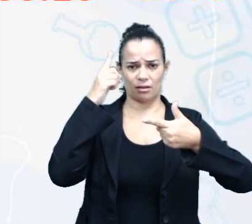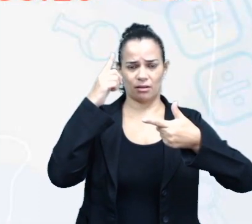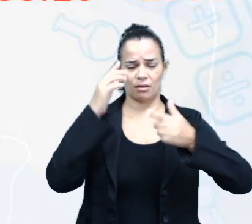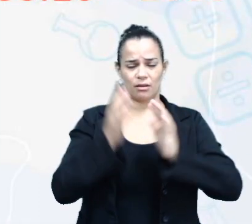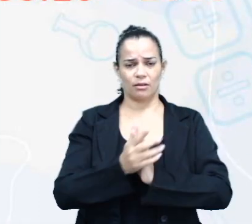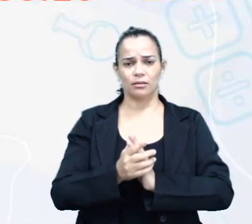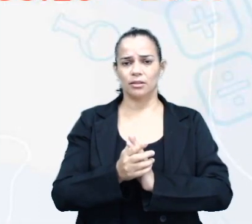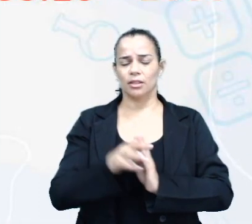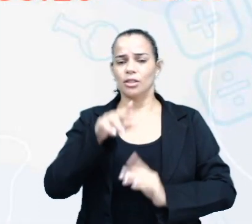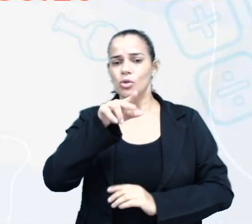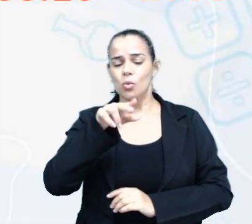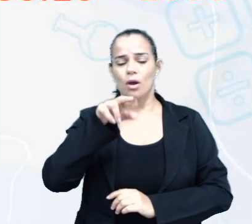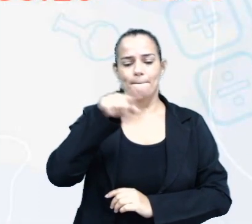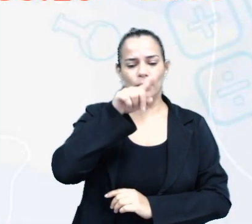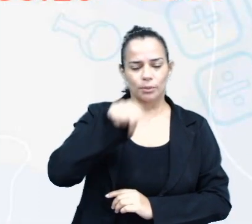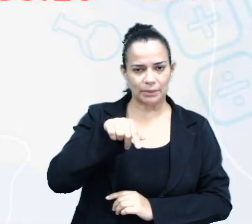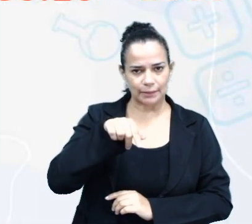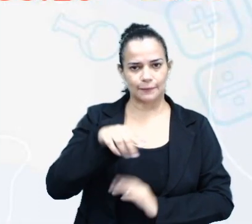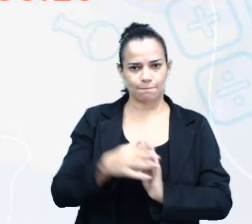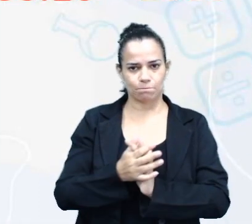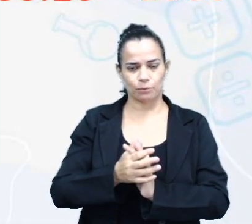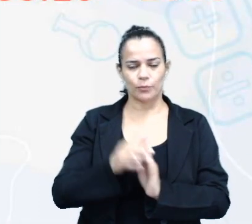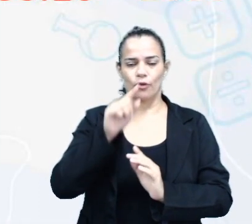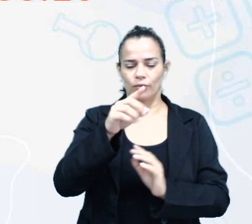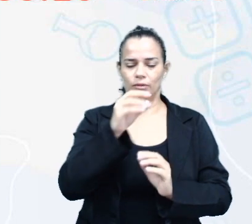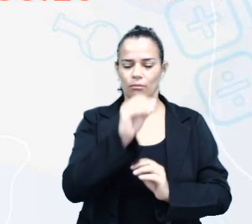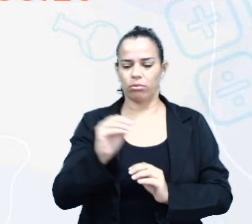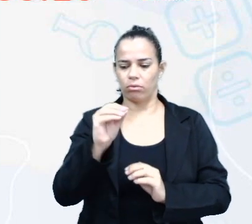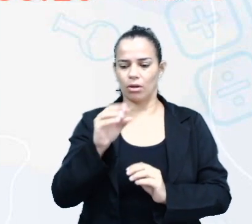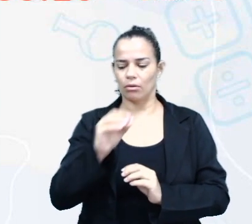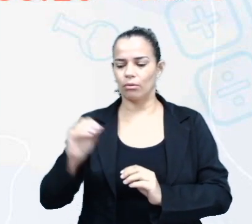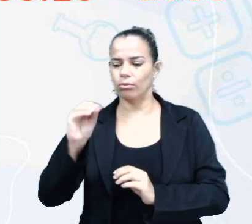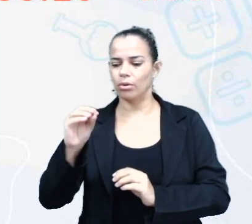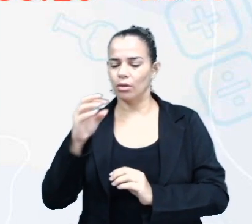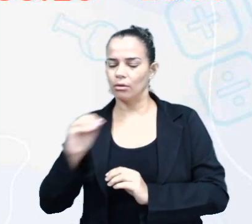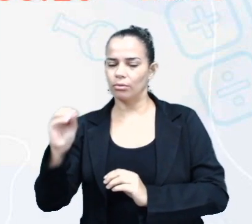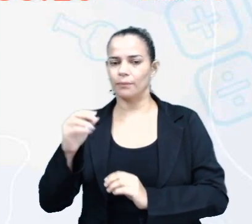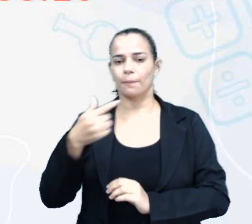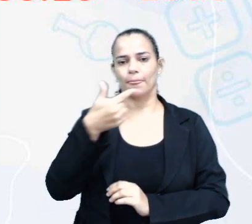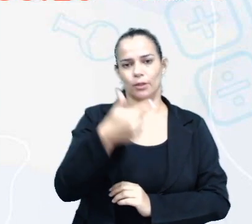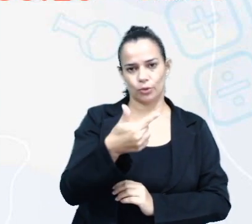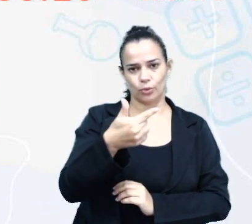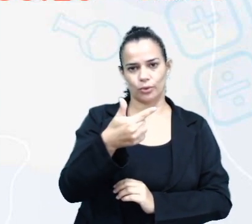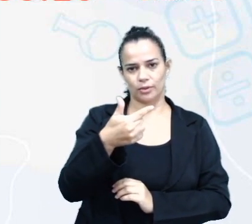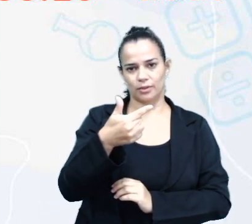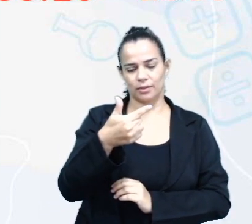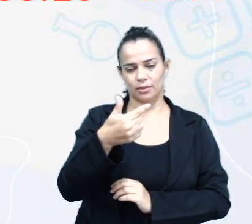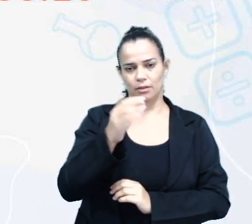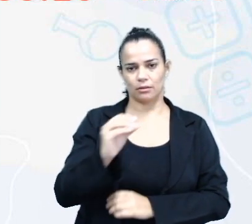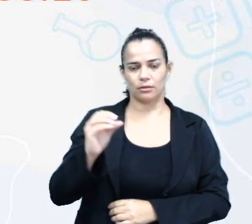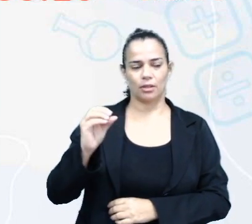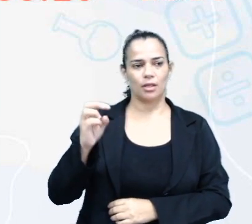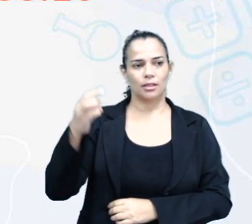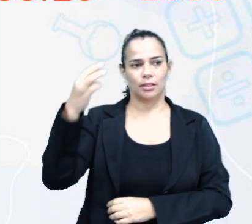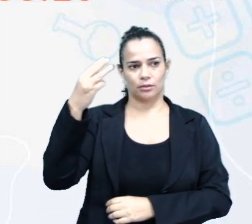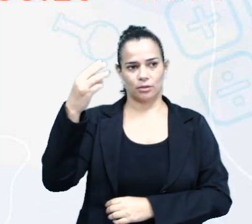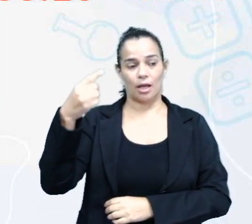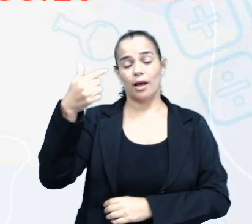que envolve a multiplicação. Você distribui o 2 elevado a 2 e o 3 elevado a 2. E fica assim,